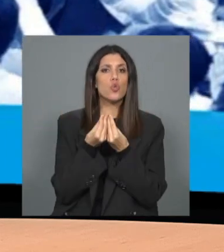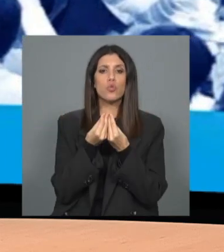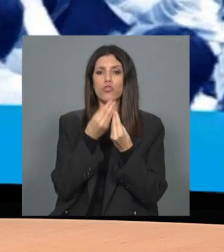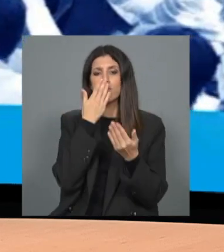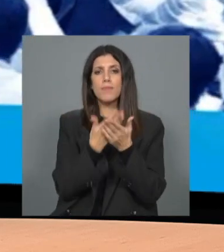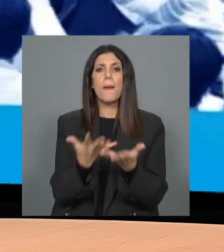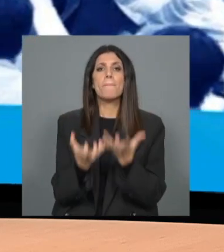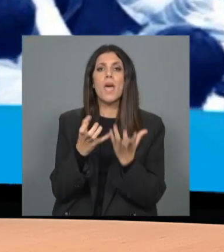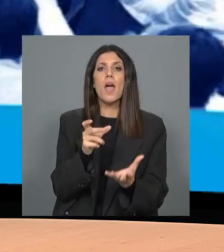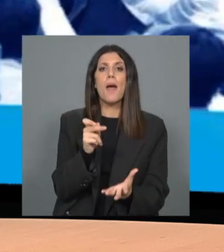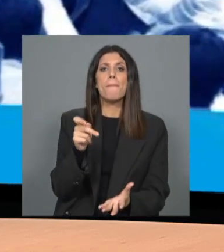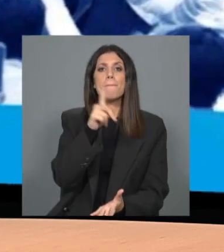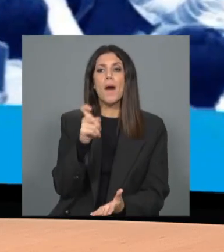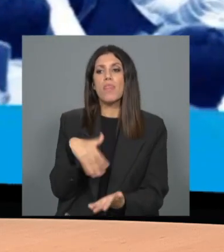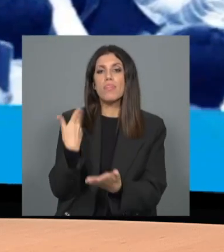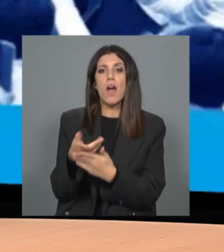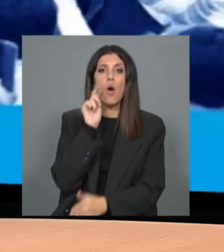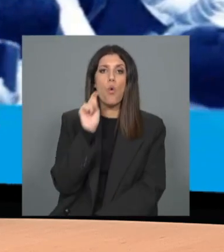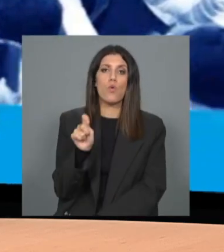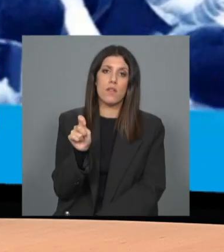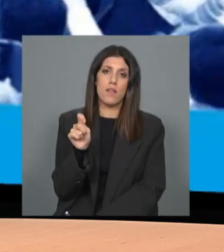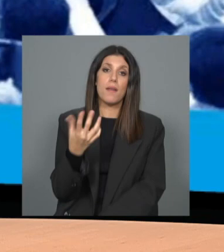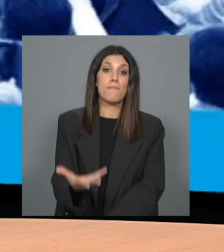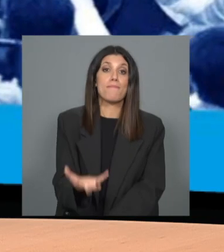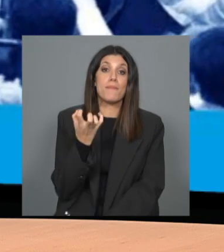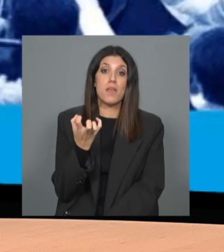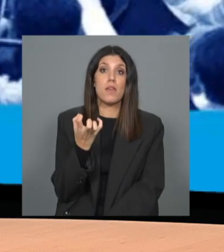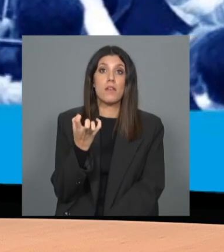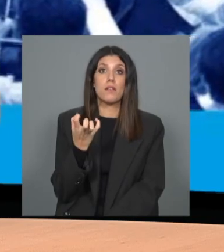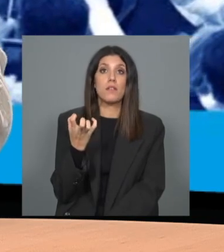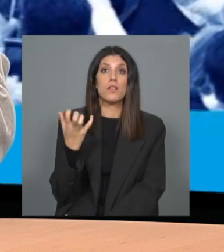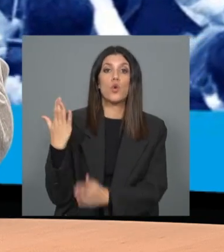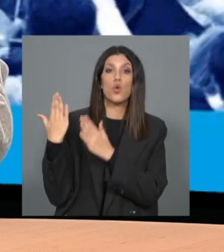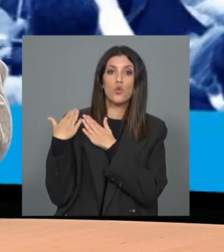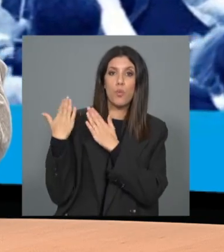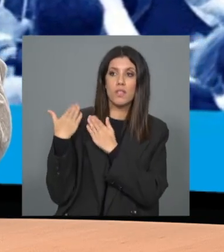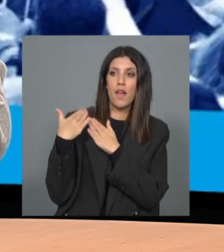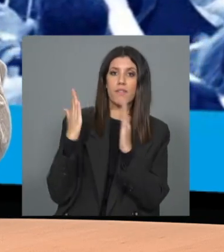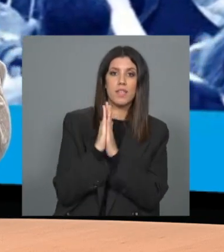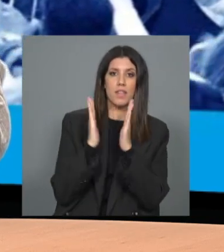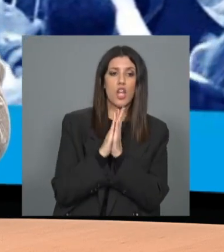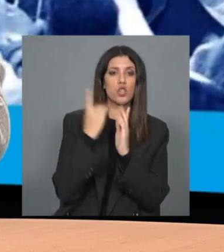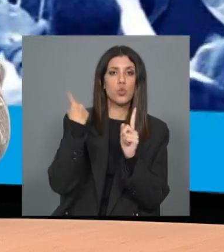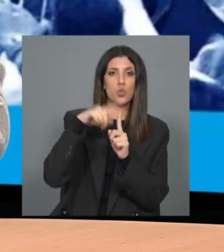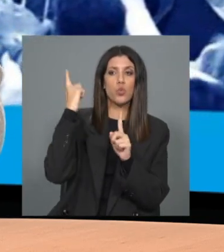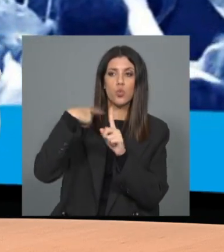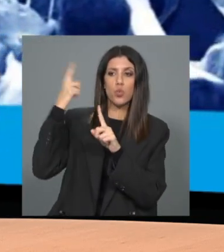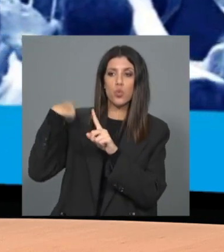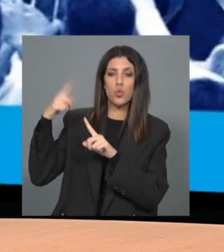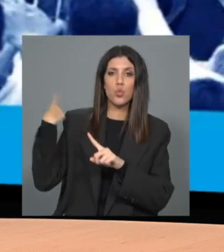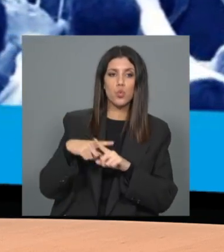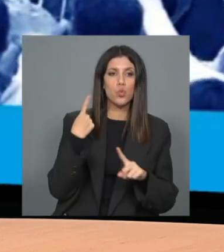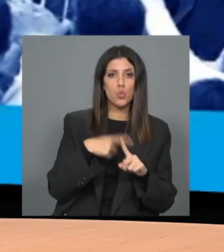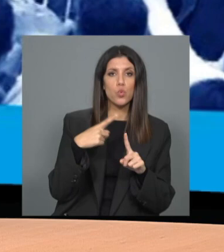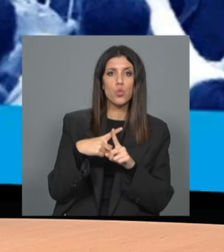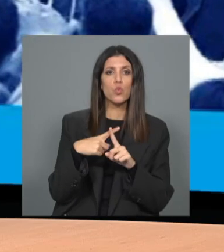aqui nesta situação o que queremos é que estes responsáveis tenham uma influência junto das suas comunidades para um